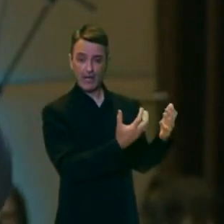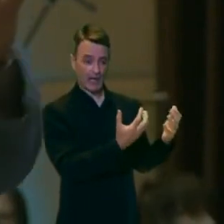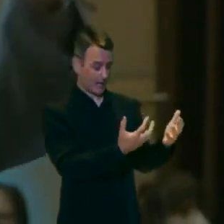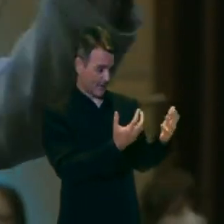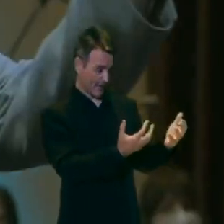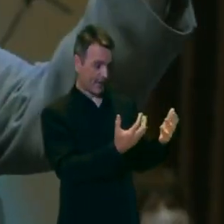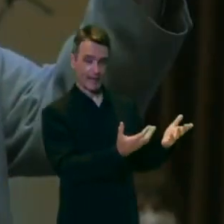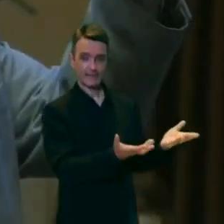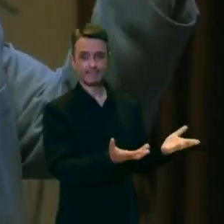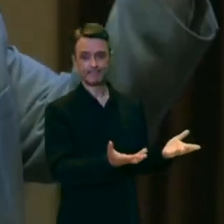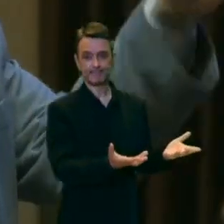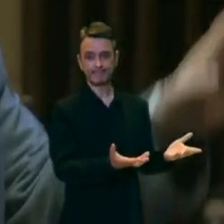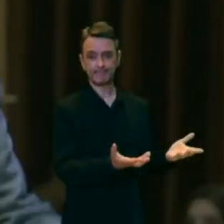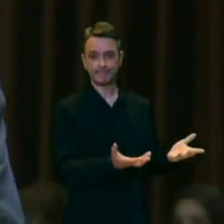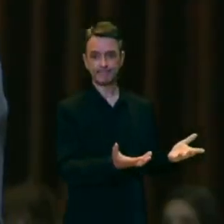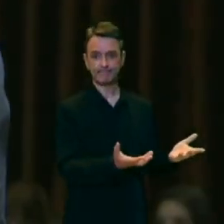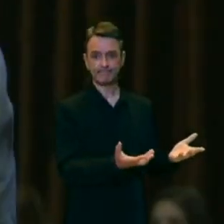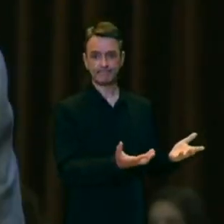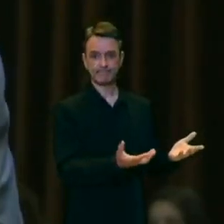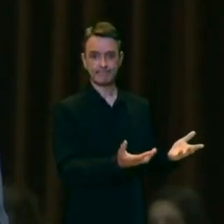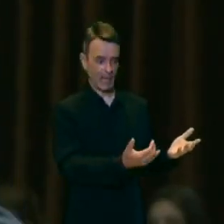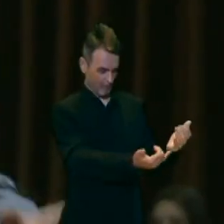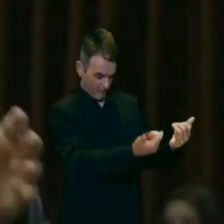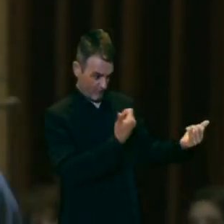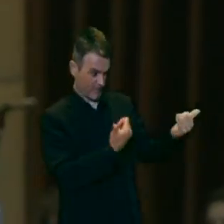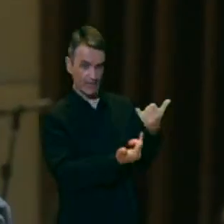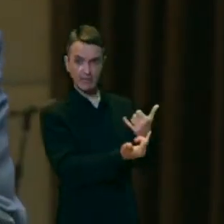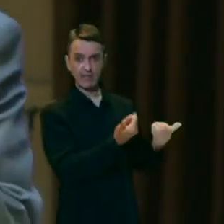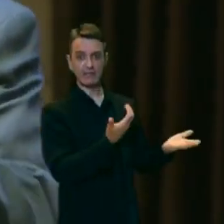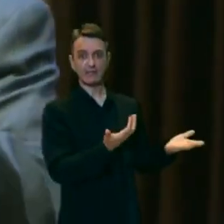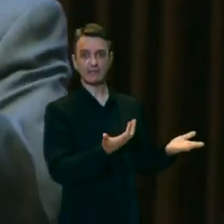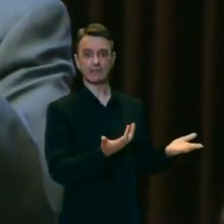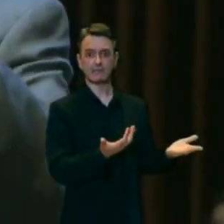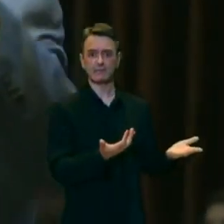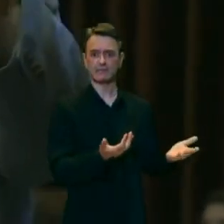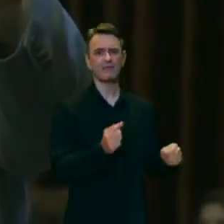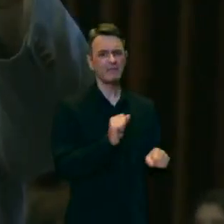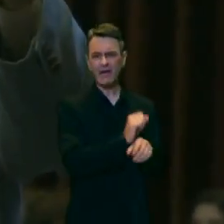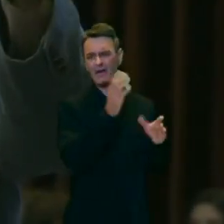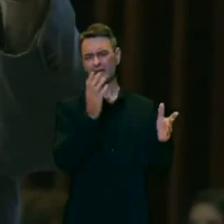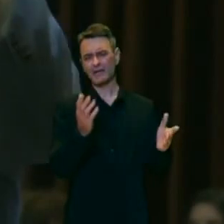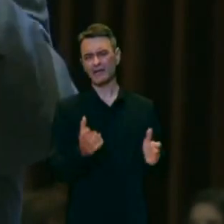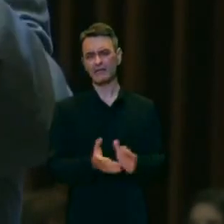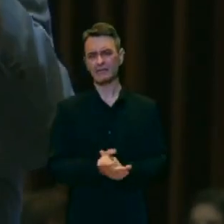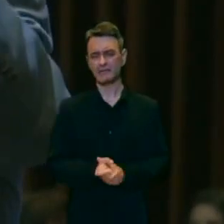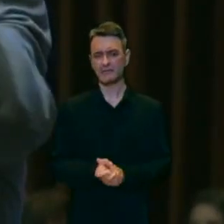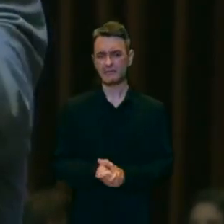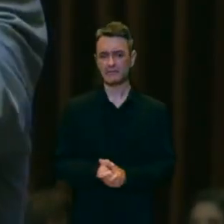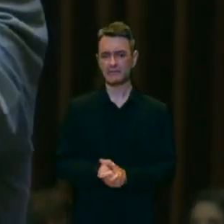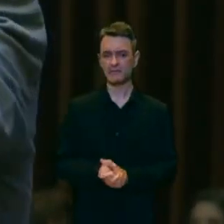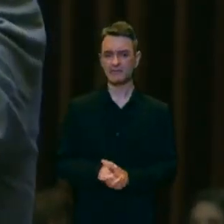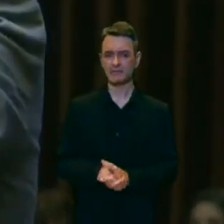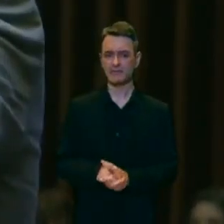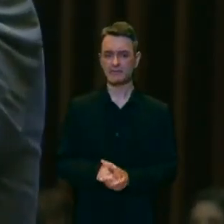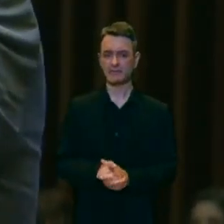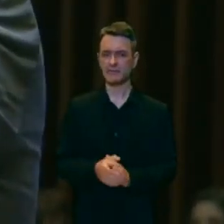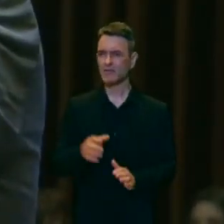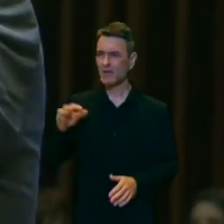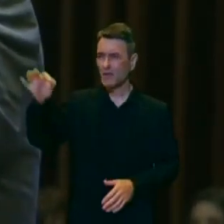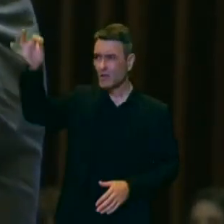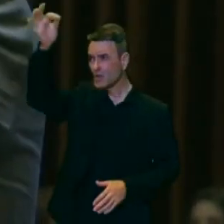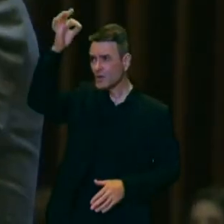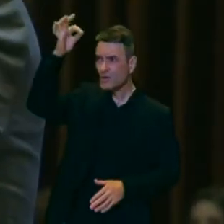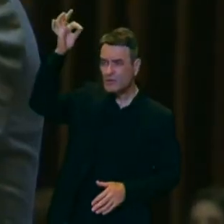Tem um monte de gente falando um monte de coisa para você. Para com isso. O único que pode soprar o seu espírito sobre a